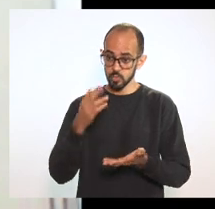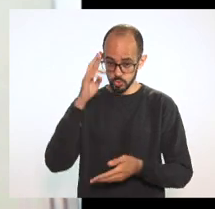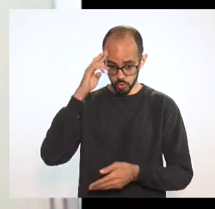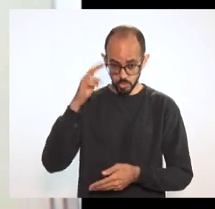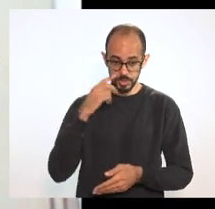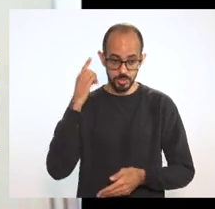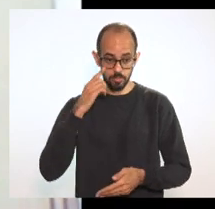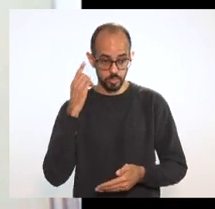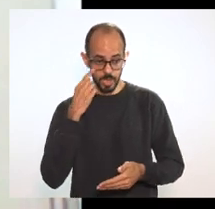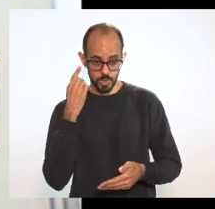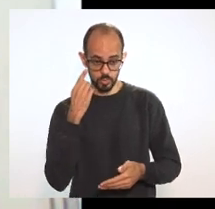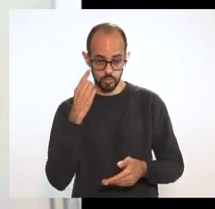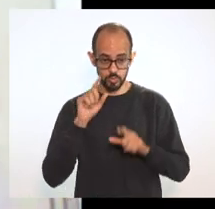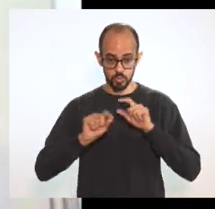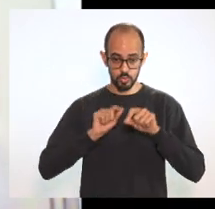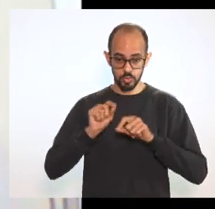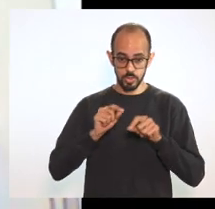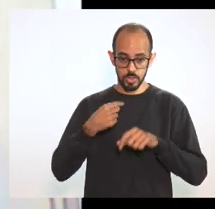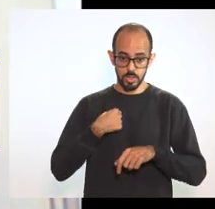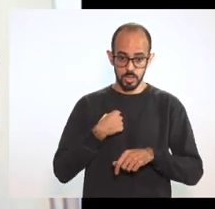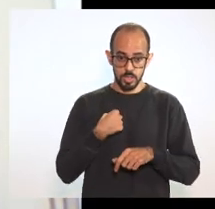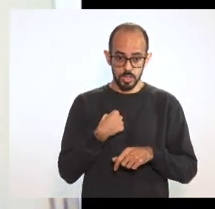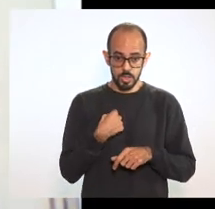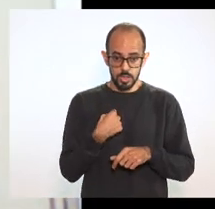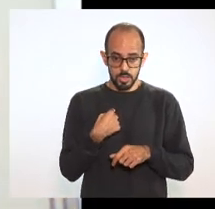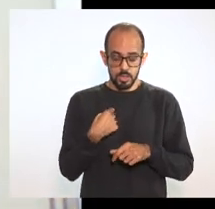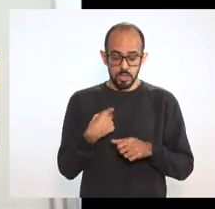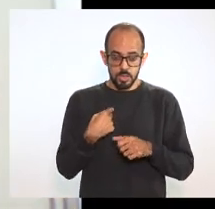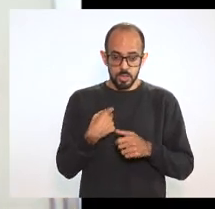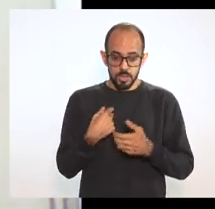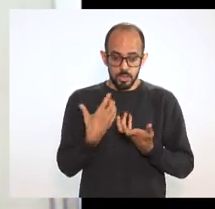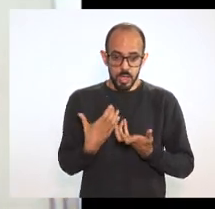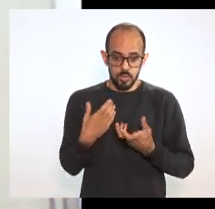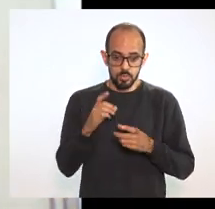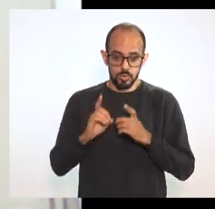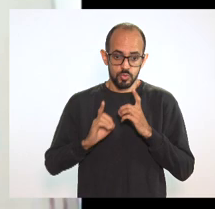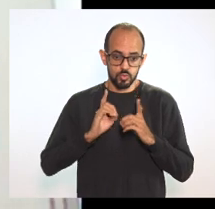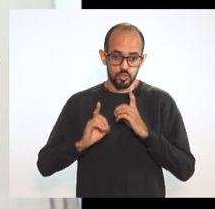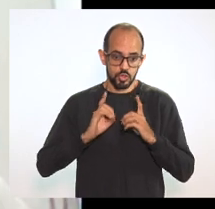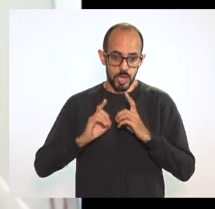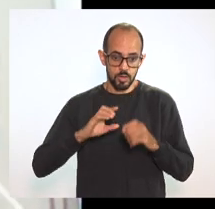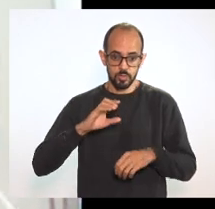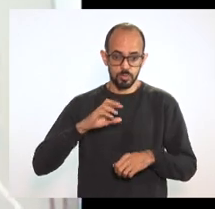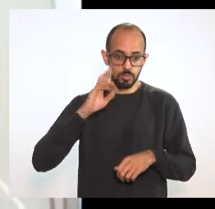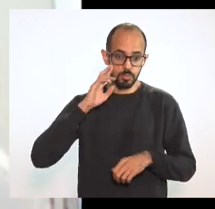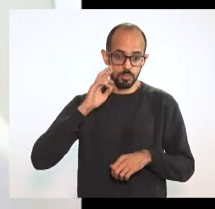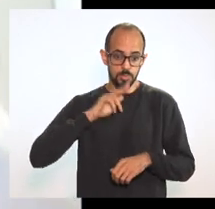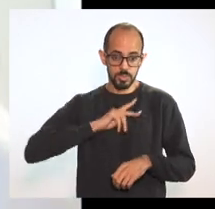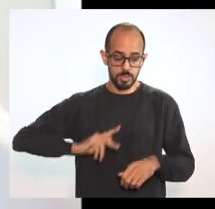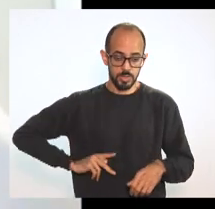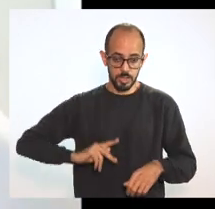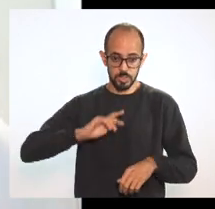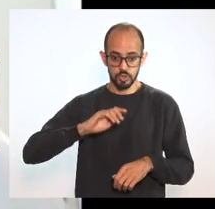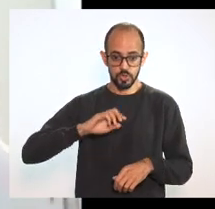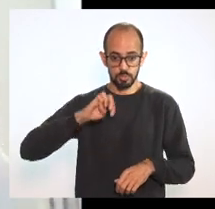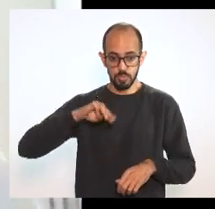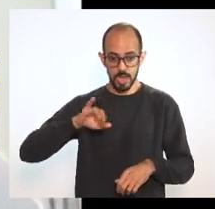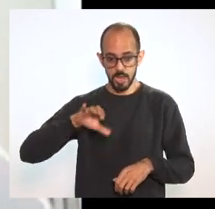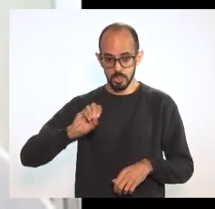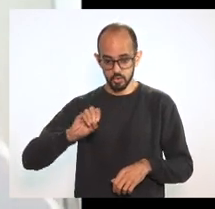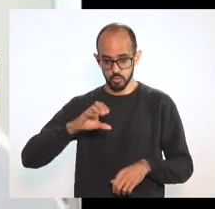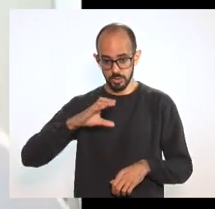deputadas, buscava fazer um diálogo com o presidente da CCJ, deputado Márcio Pacheco, e com o conjunto dos